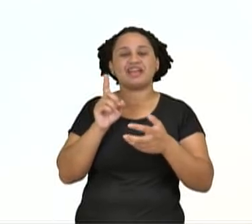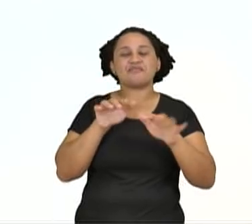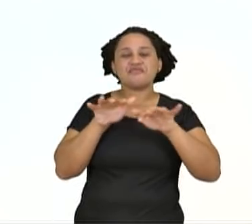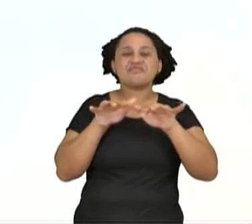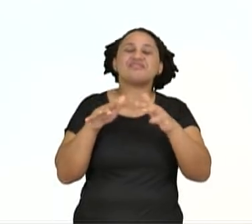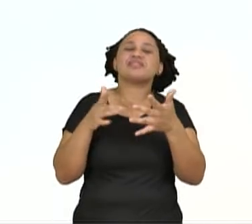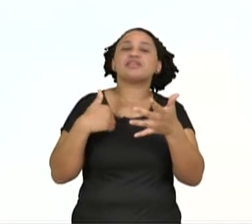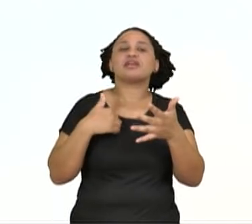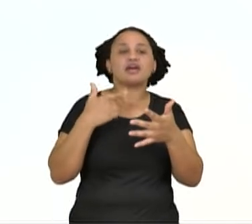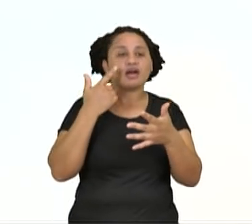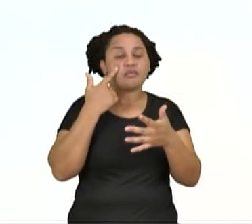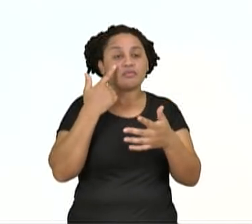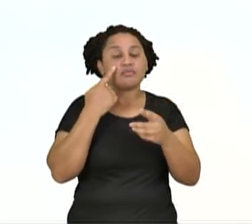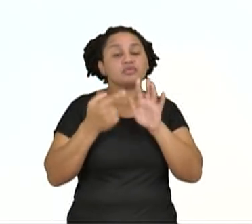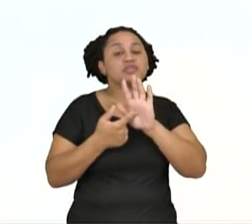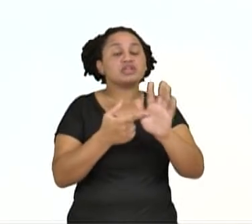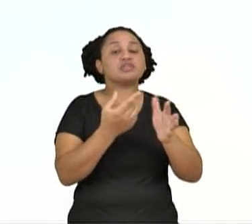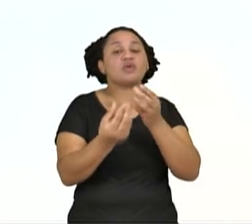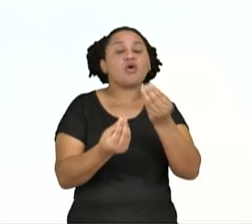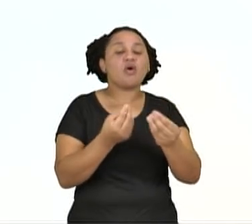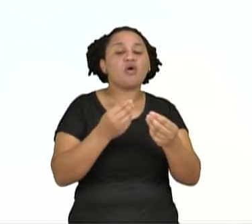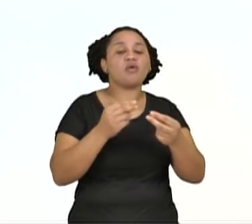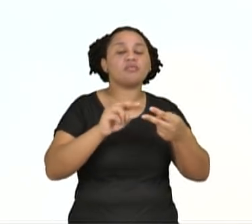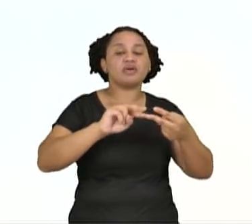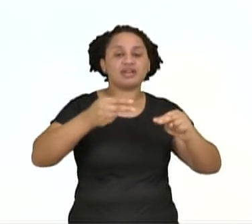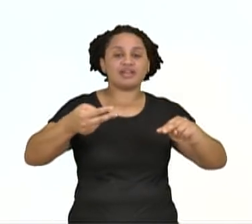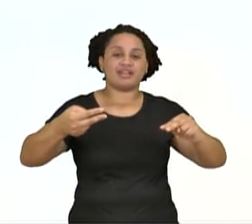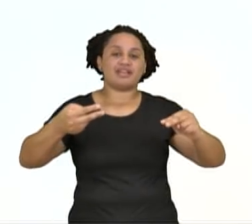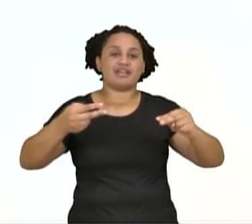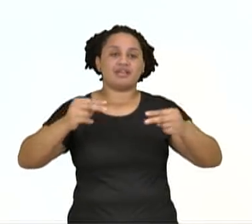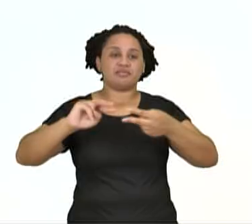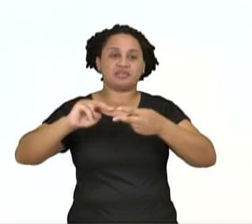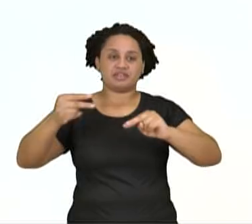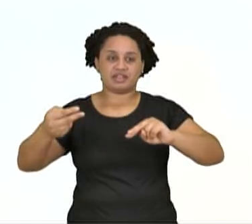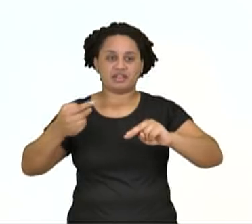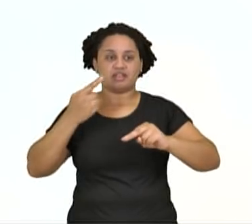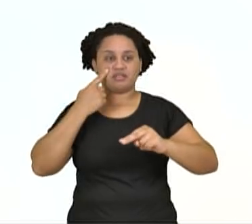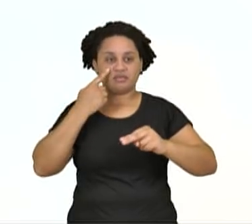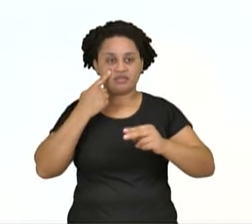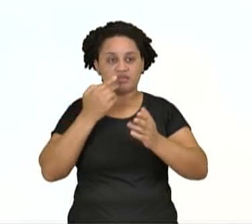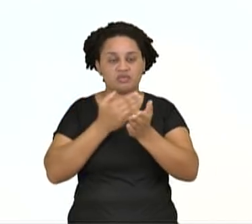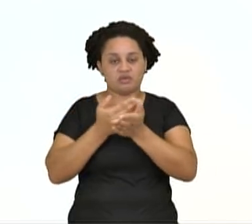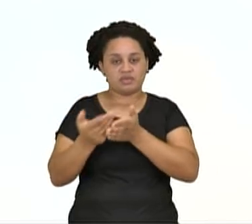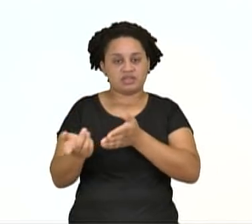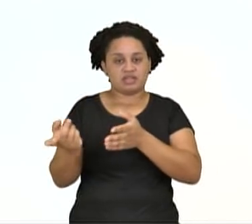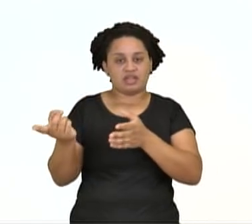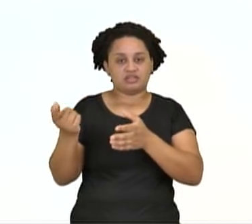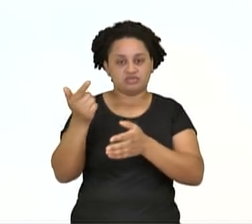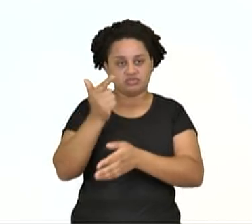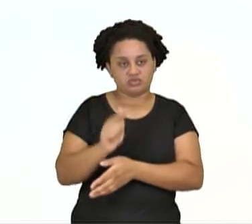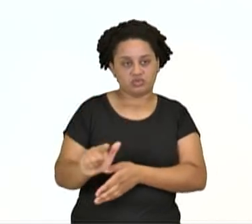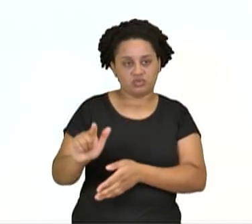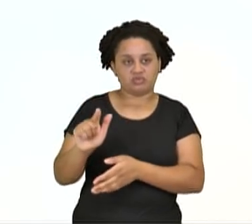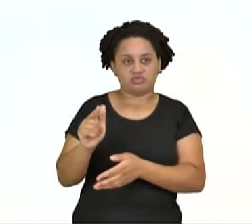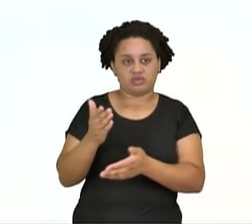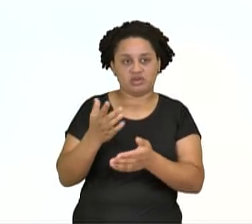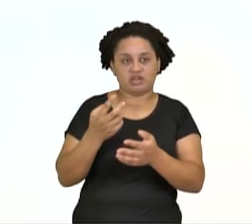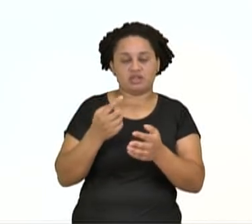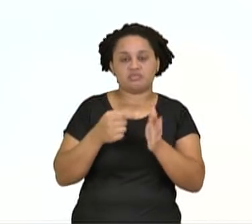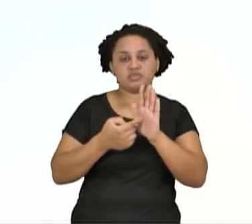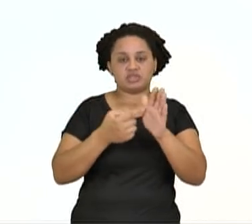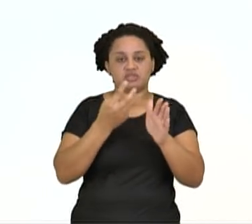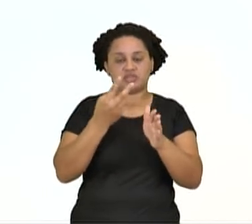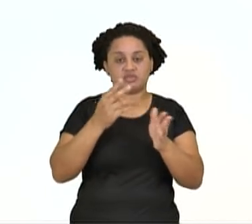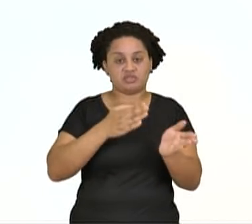como ocorre a síntese proteica. Tá? Então, um GIF, vamos esperar ele iniciar de volta para falar desde o início aqui. Aqui está mostrando o segundo processo